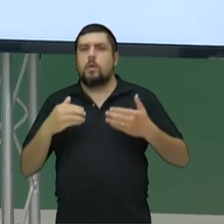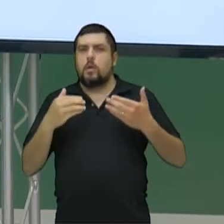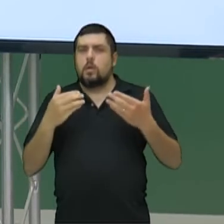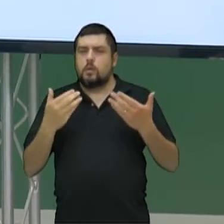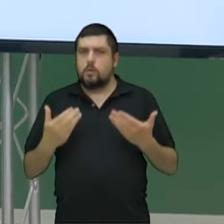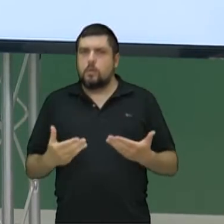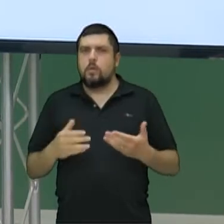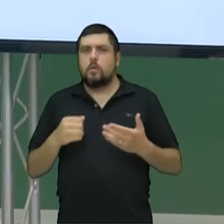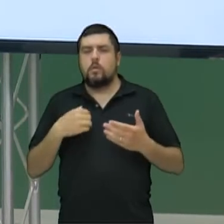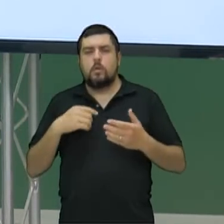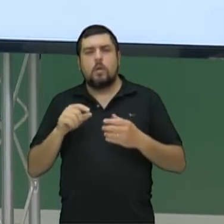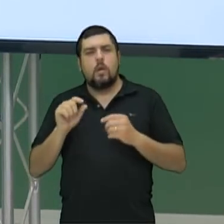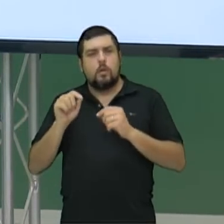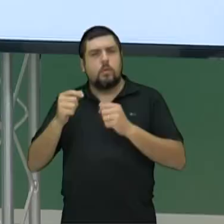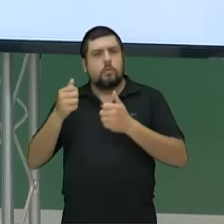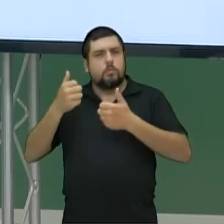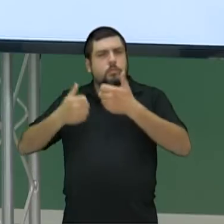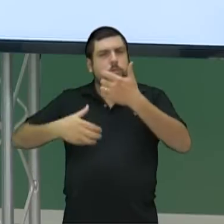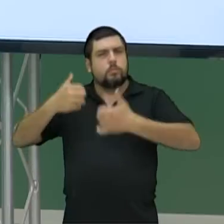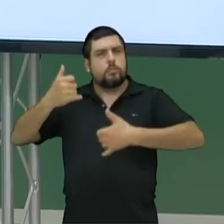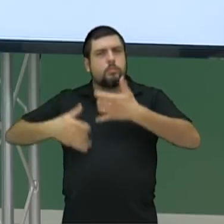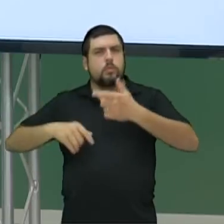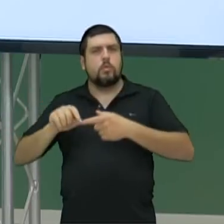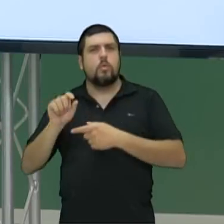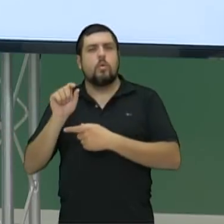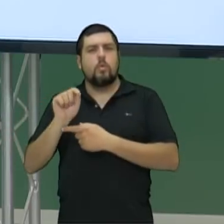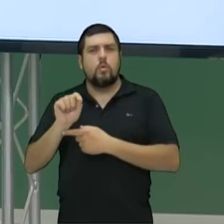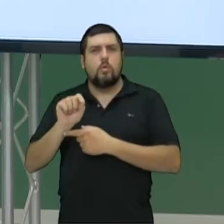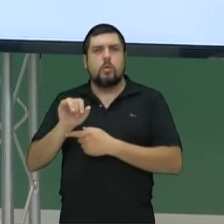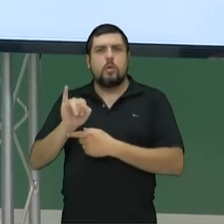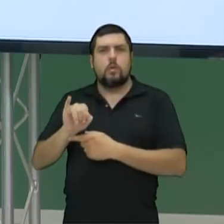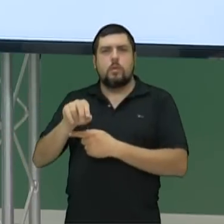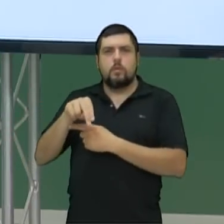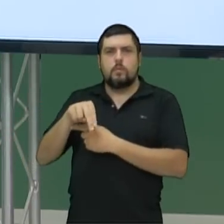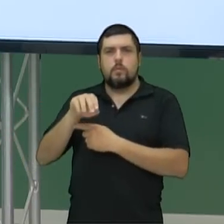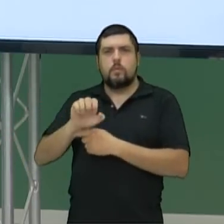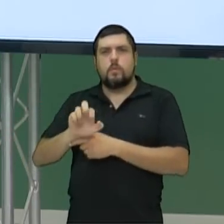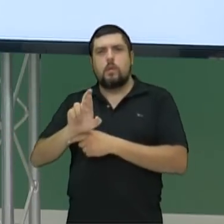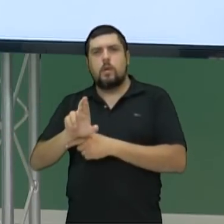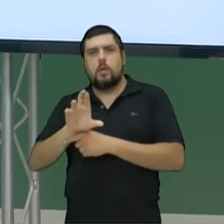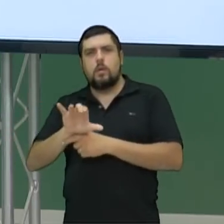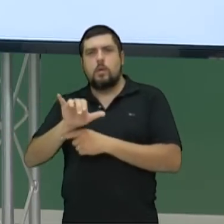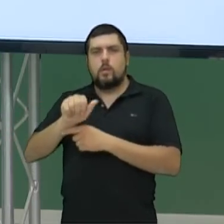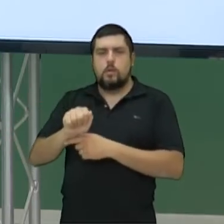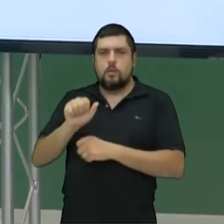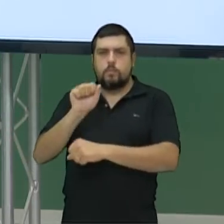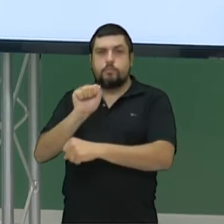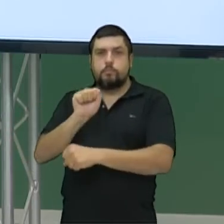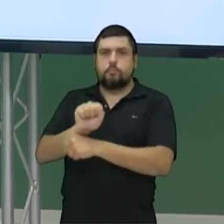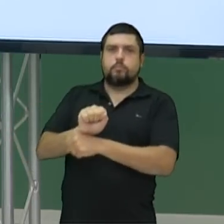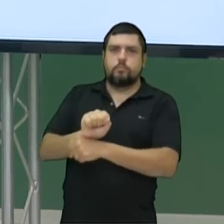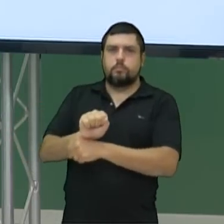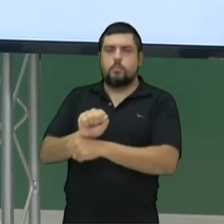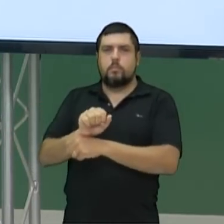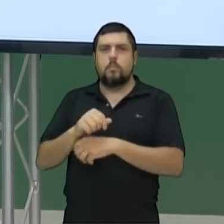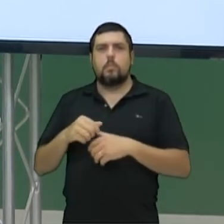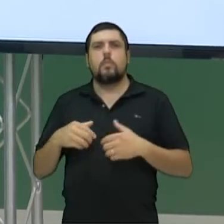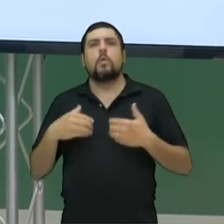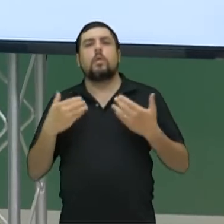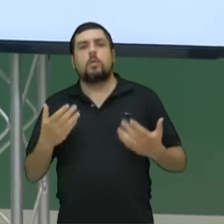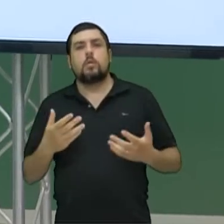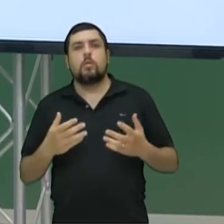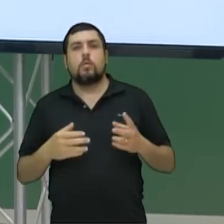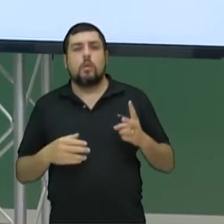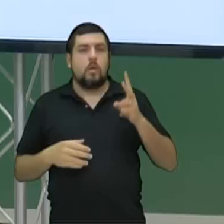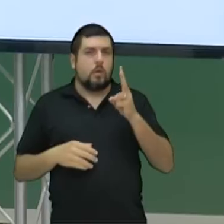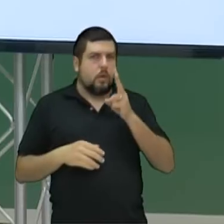aqui, nós estamos relacionando com o princípio da inércia. Né? Então vejam que a força ela tem a